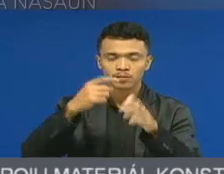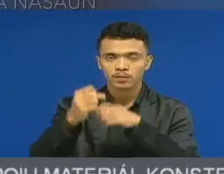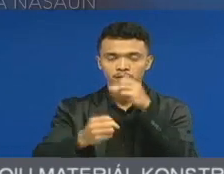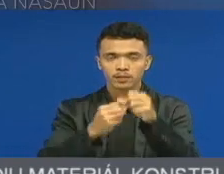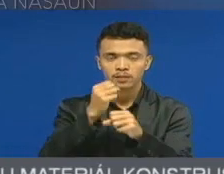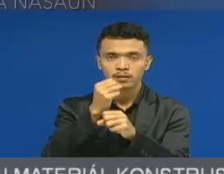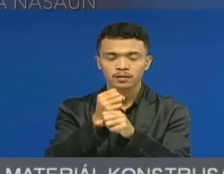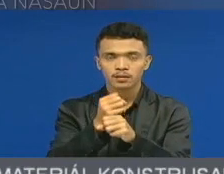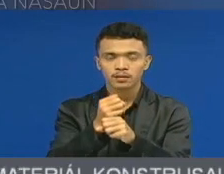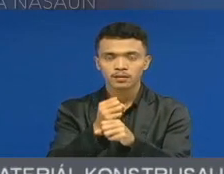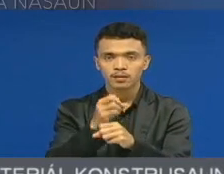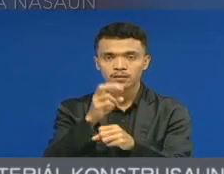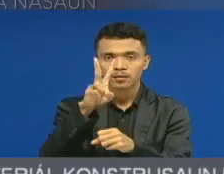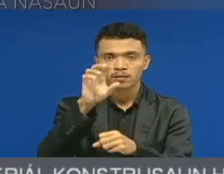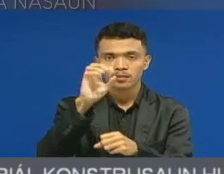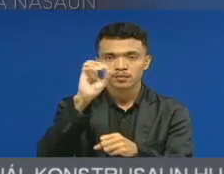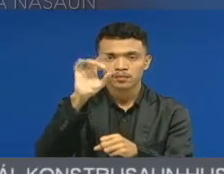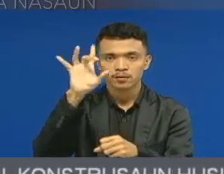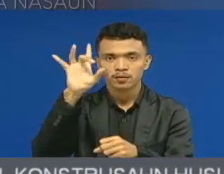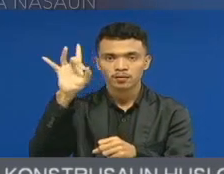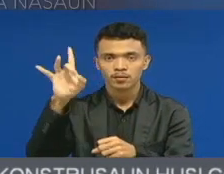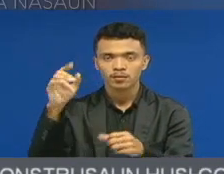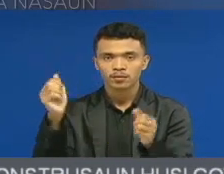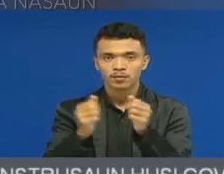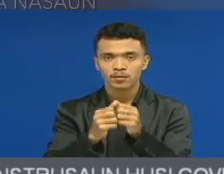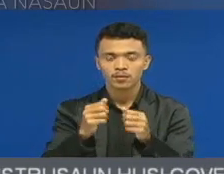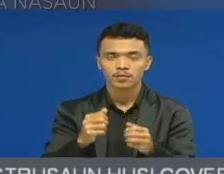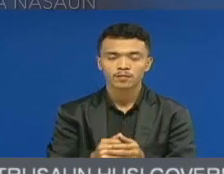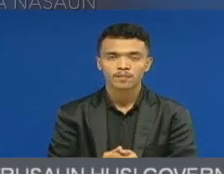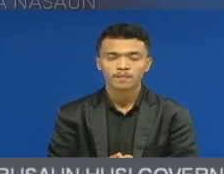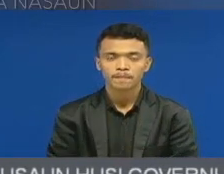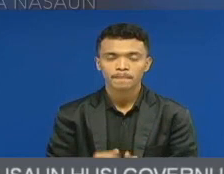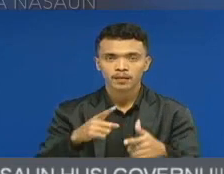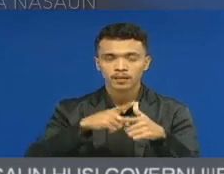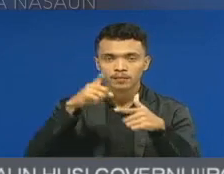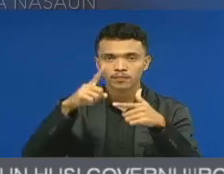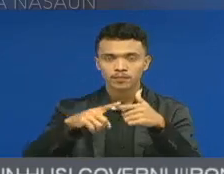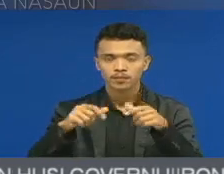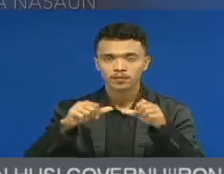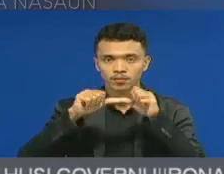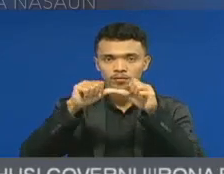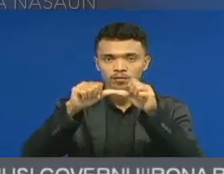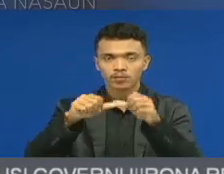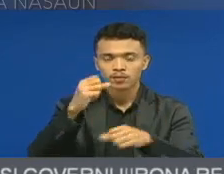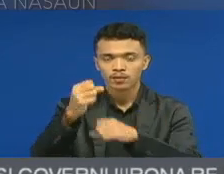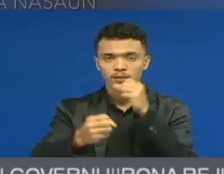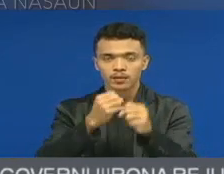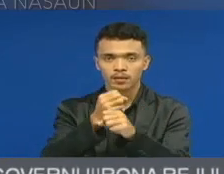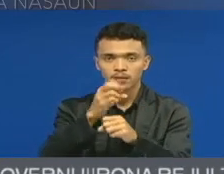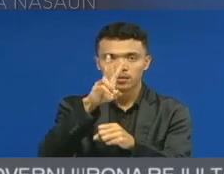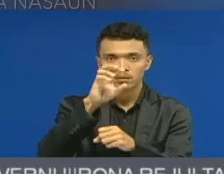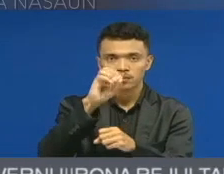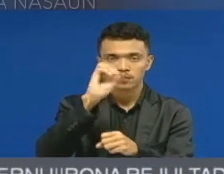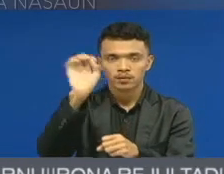mil oito ho uluk narang parma scout e depois continua mai to 2015 ita muda